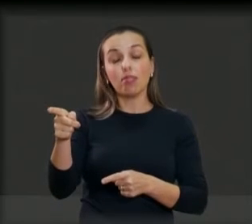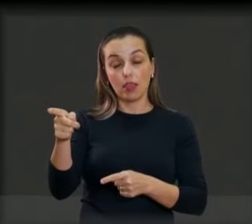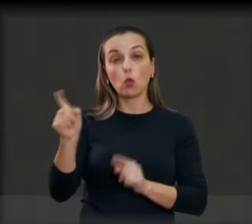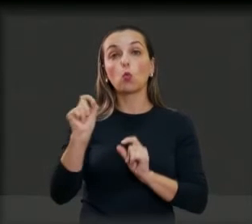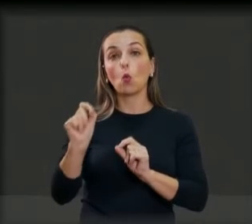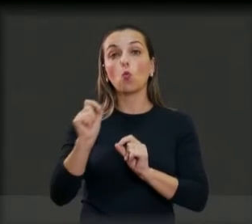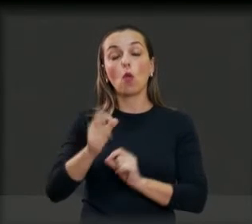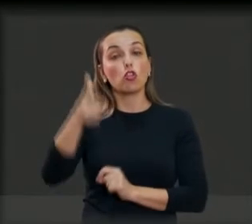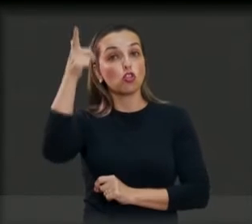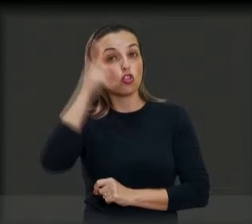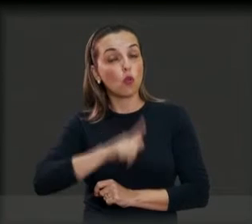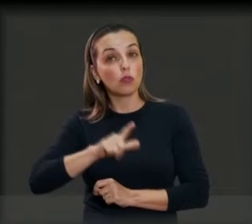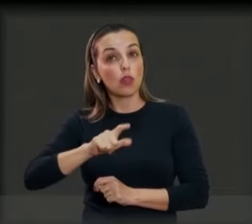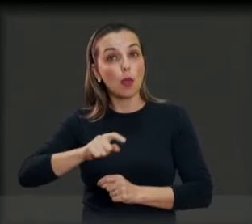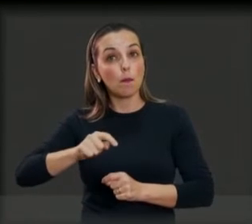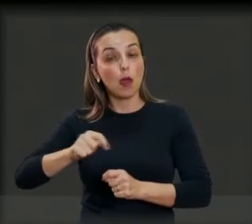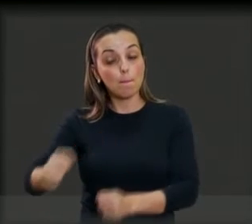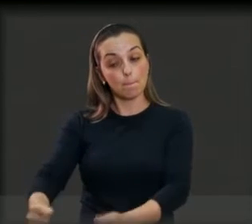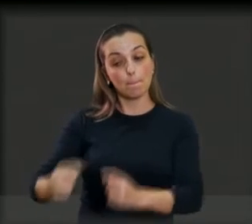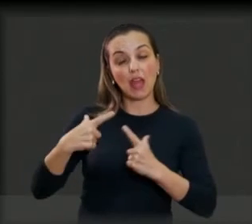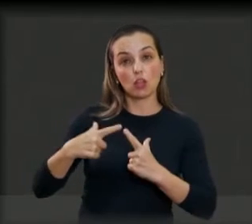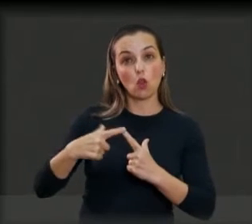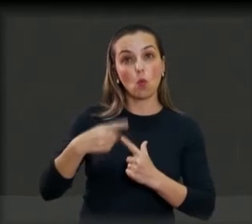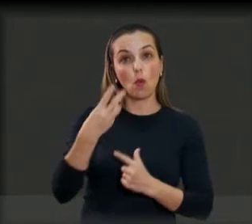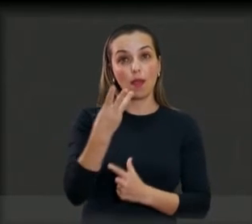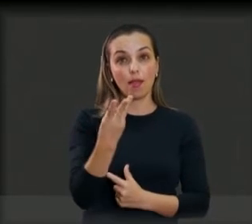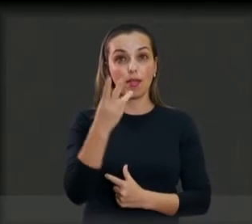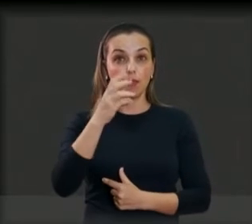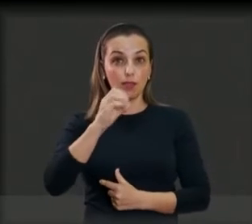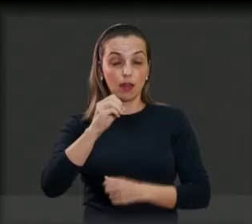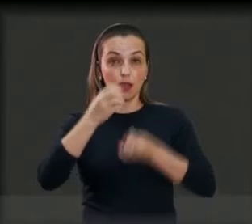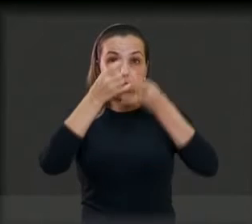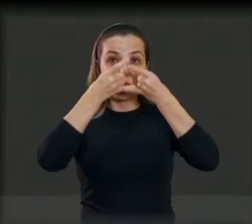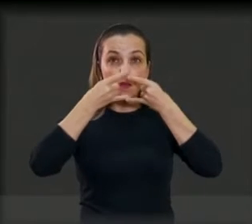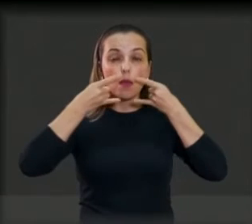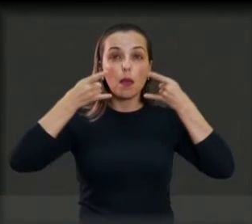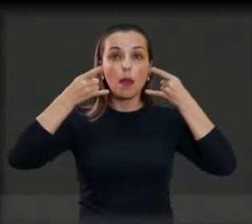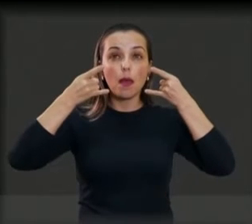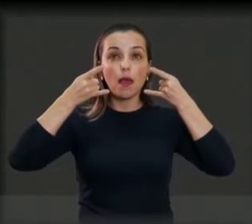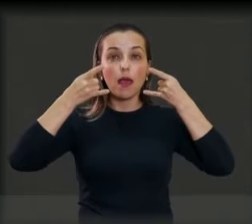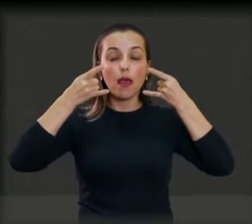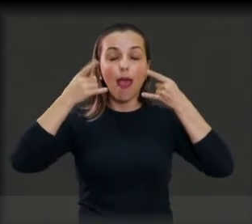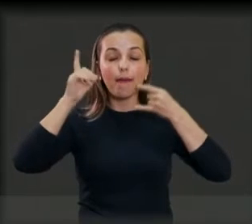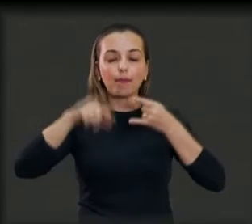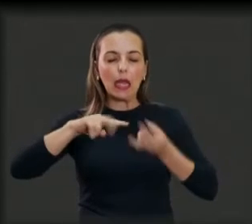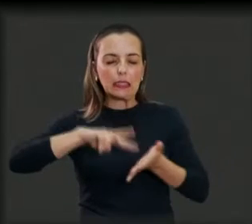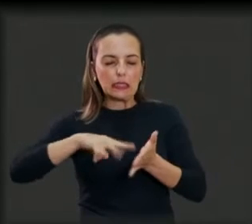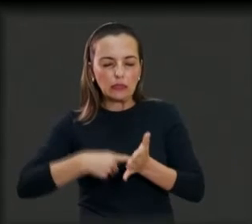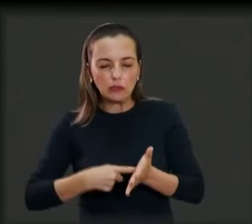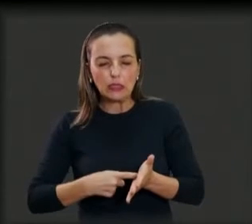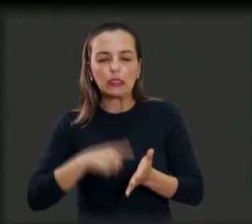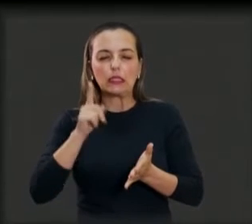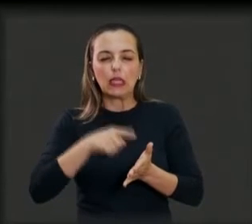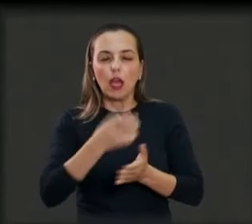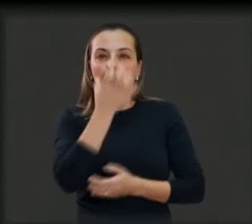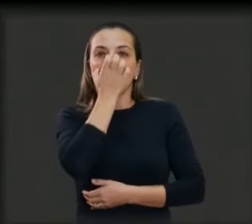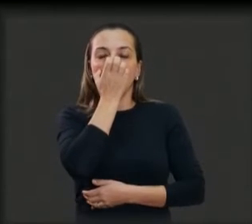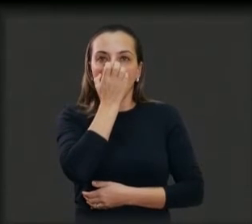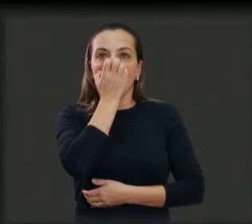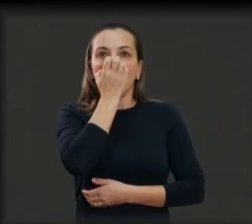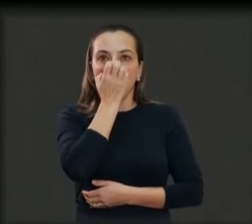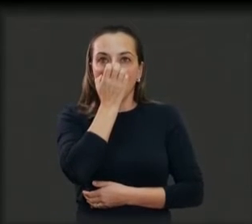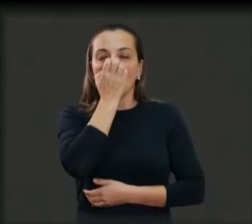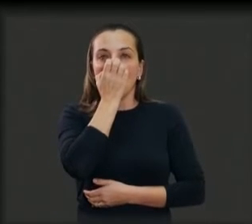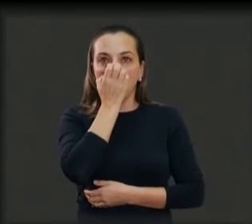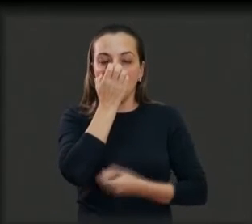deputado conseguimos a doação de 30 máscaras especiais de ventilação não invasiva para o enfrentamento à Covid